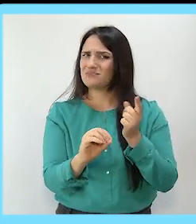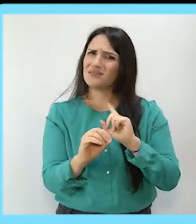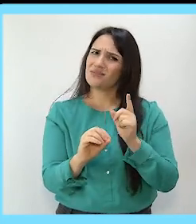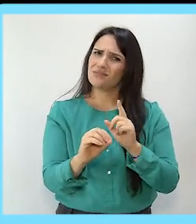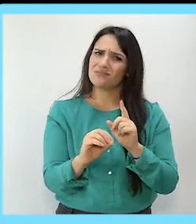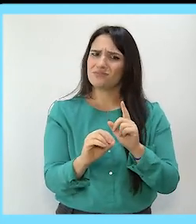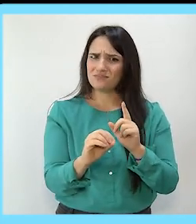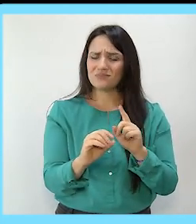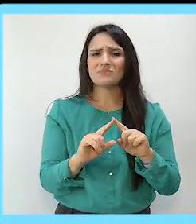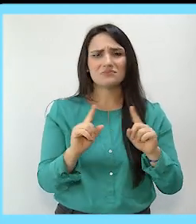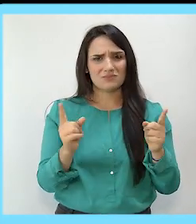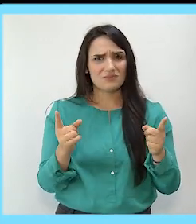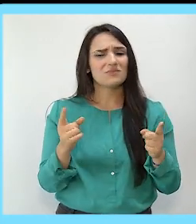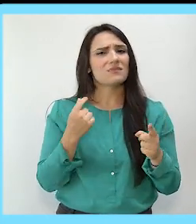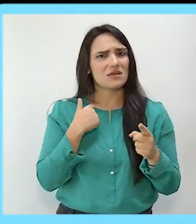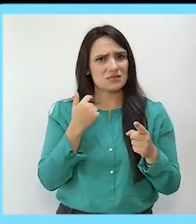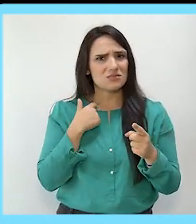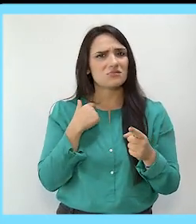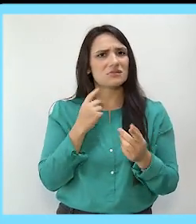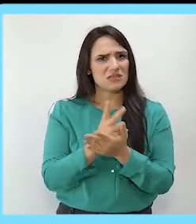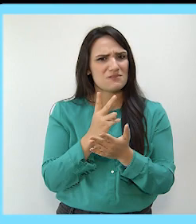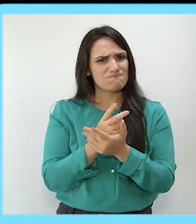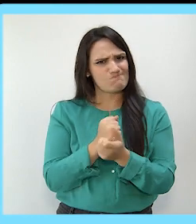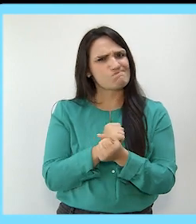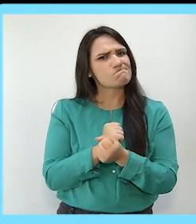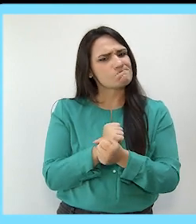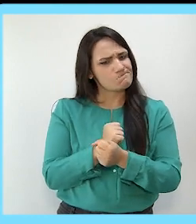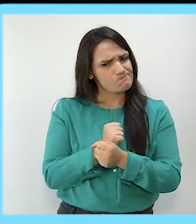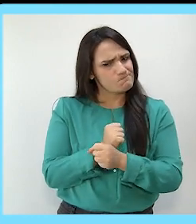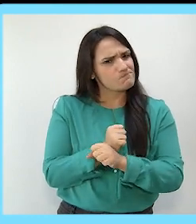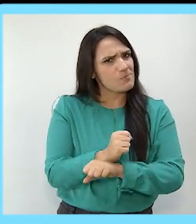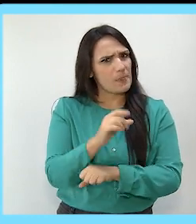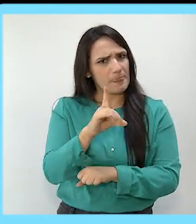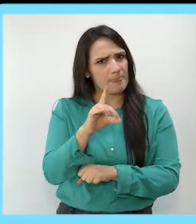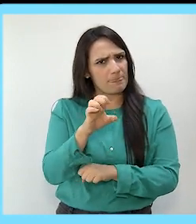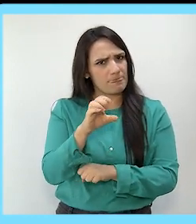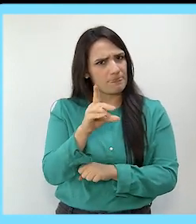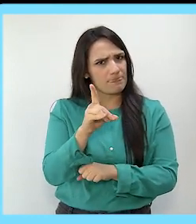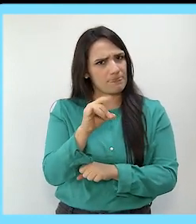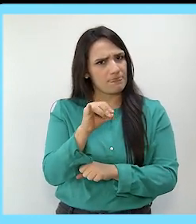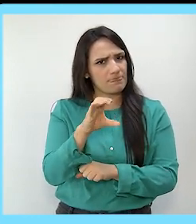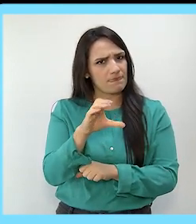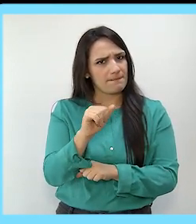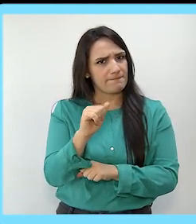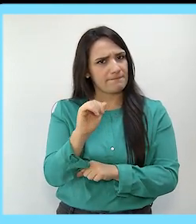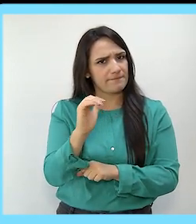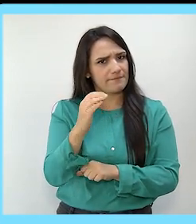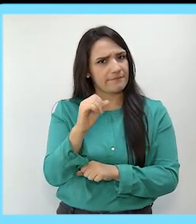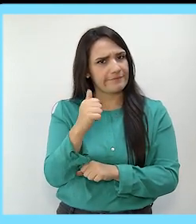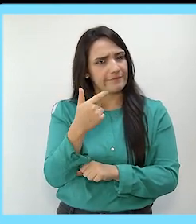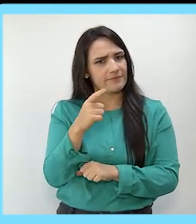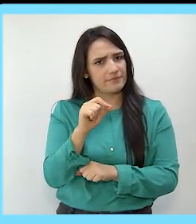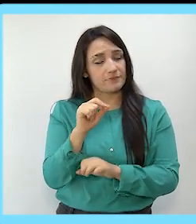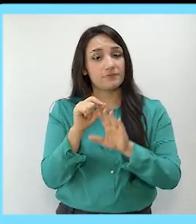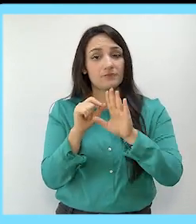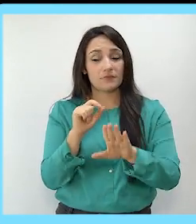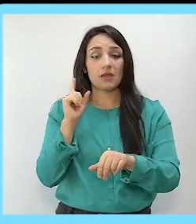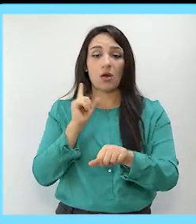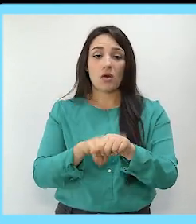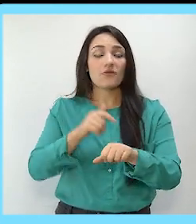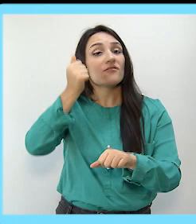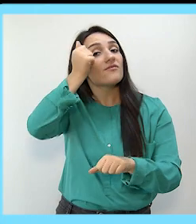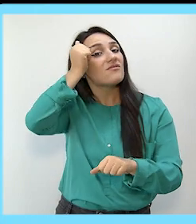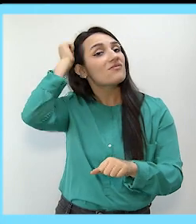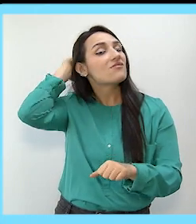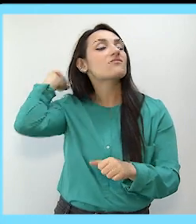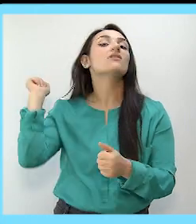lê muito, mas eu sempre fui, sim, dedicada, muito dedicada. E no vestibular, Benhor, é que eu